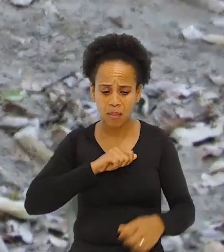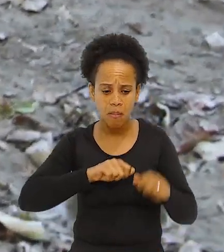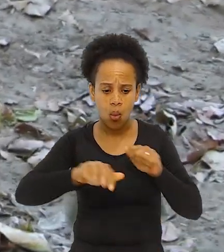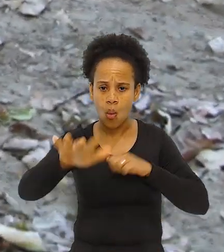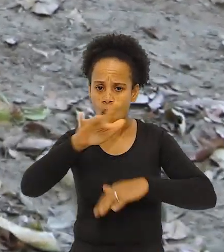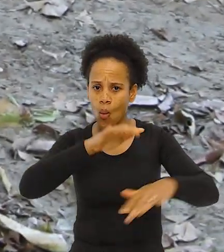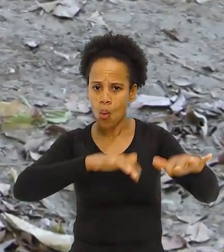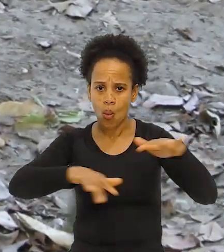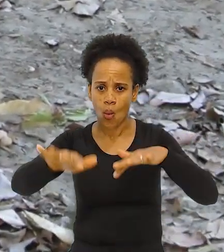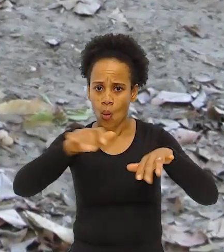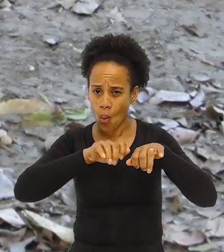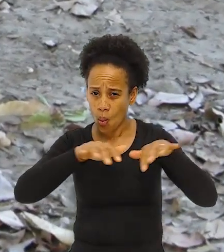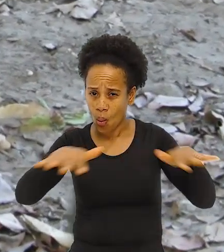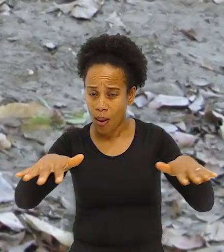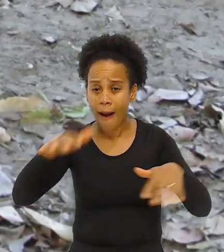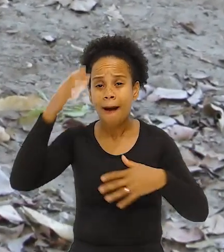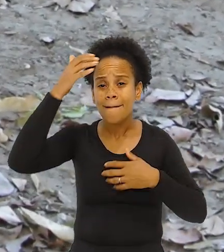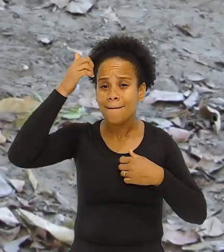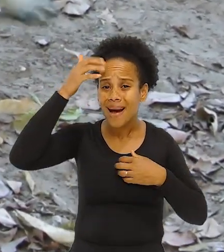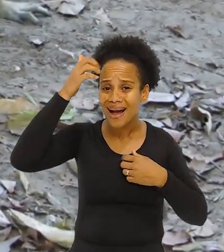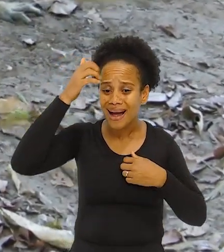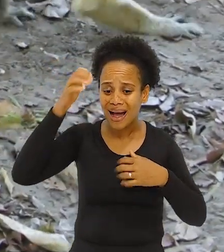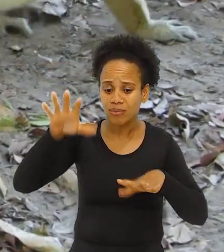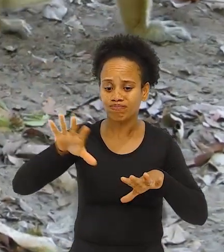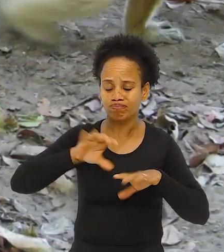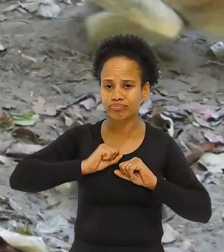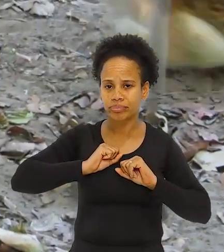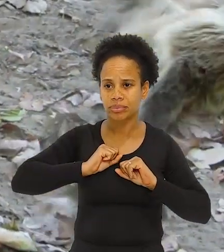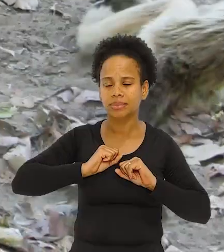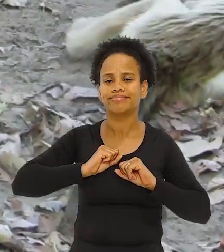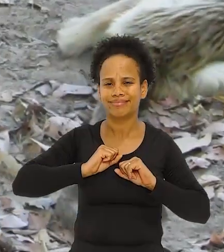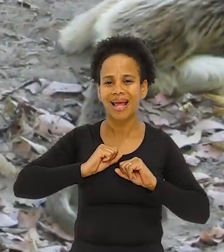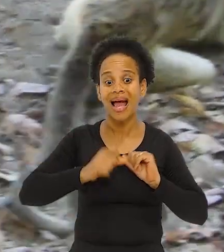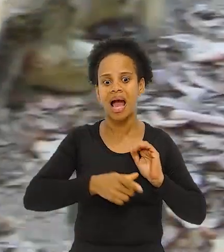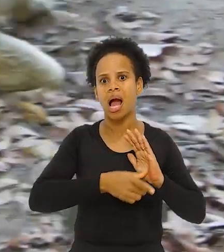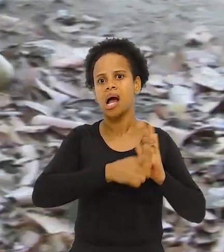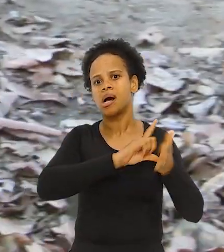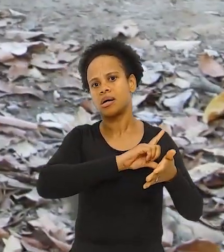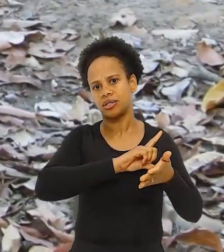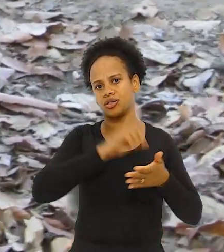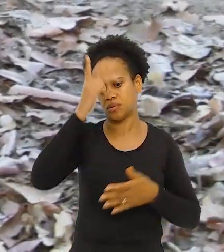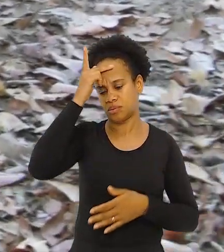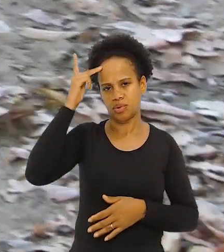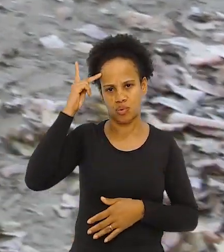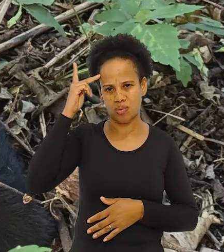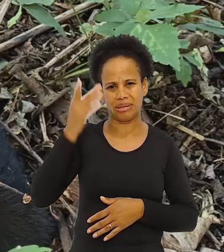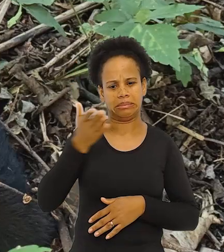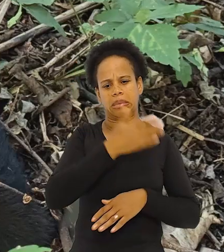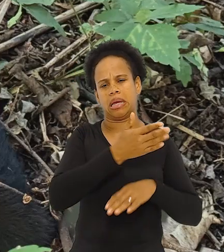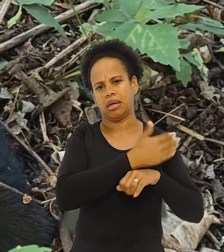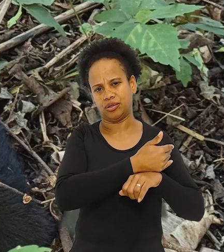floresta, os macacos são geralmente atingidos pela infecção bem antes que os humanos. Os